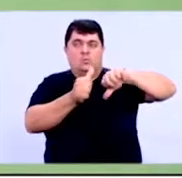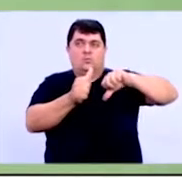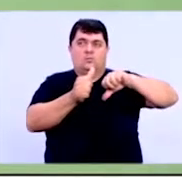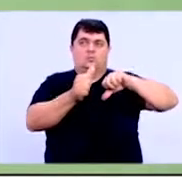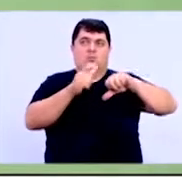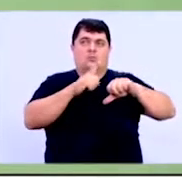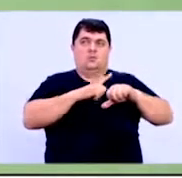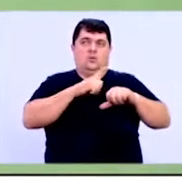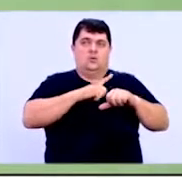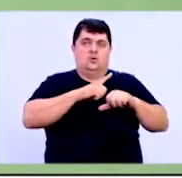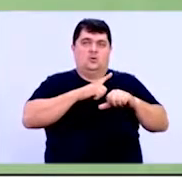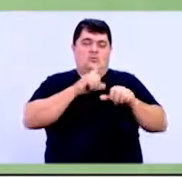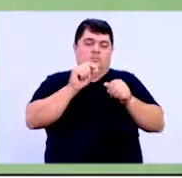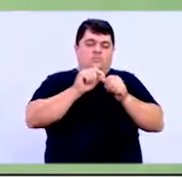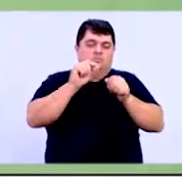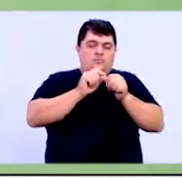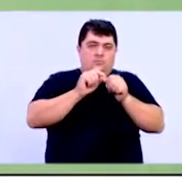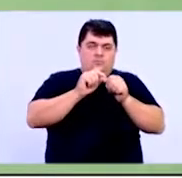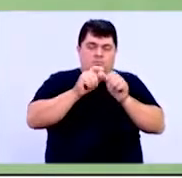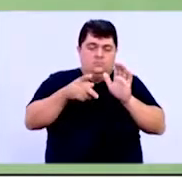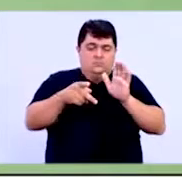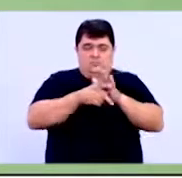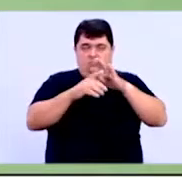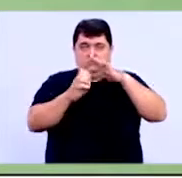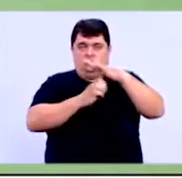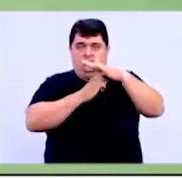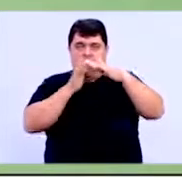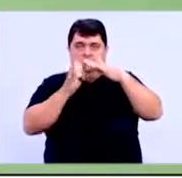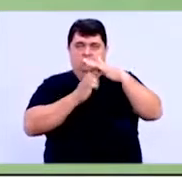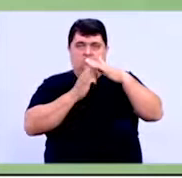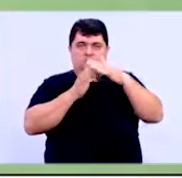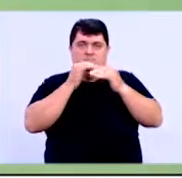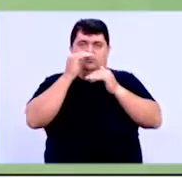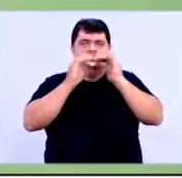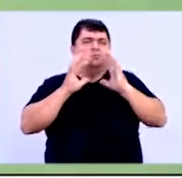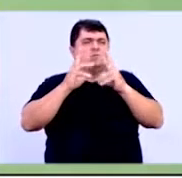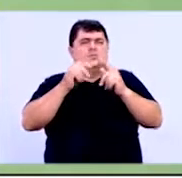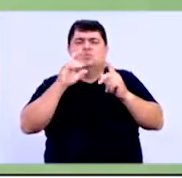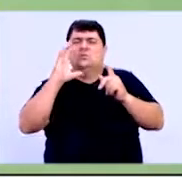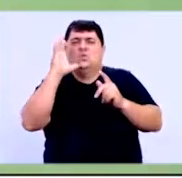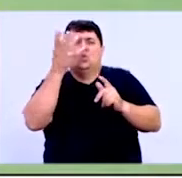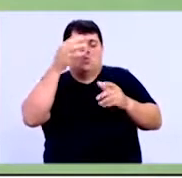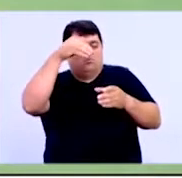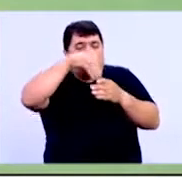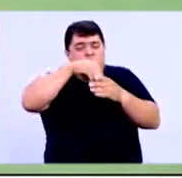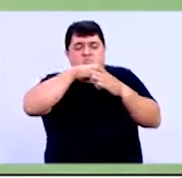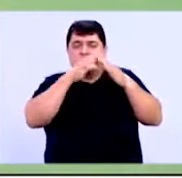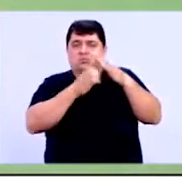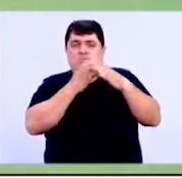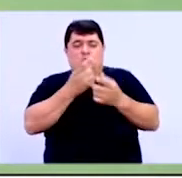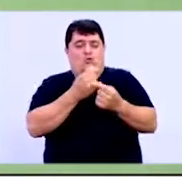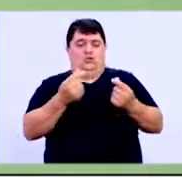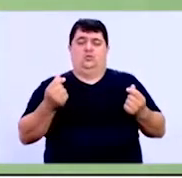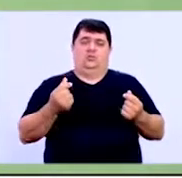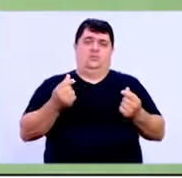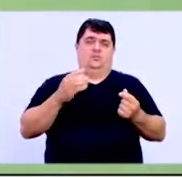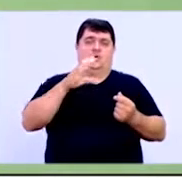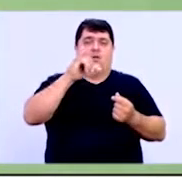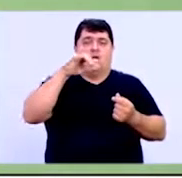orçamentária que consolida toda a movimentação, ou todas as movimentações de